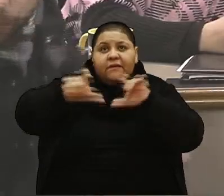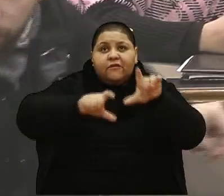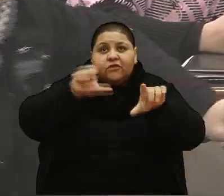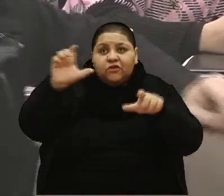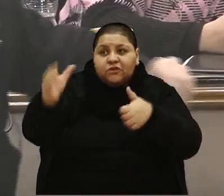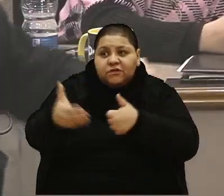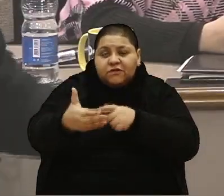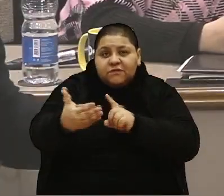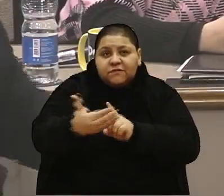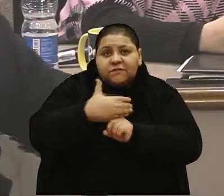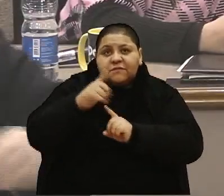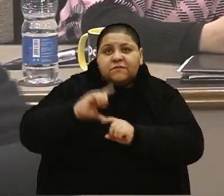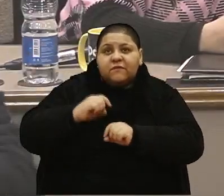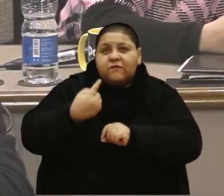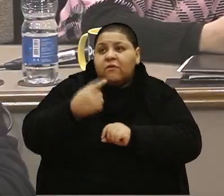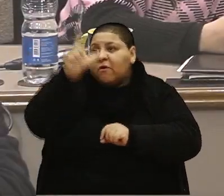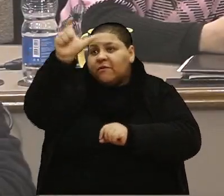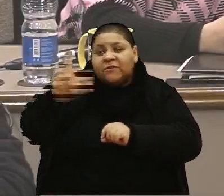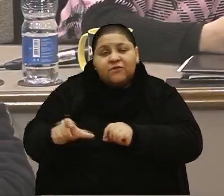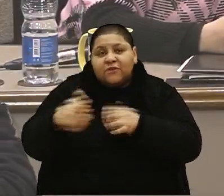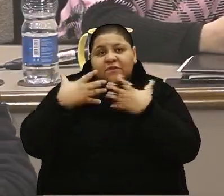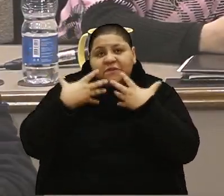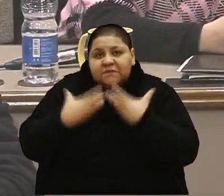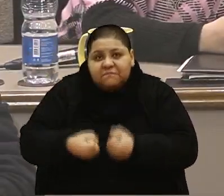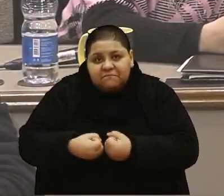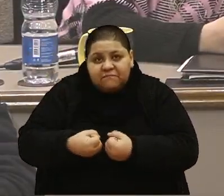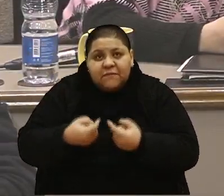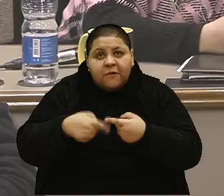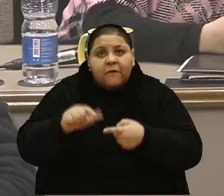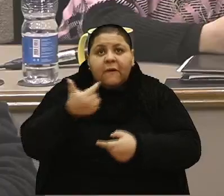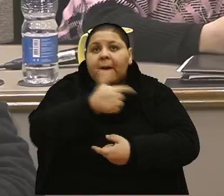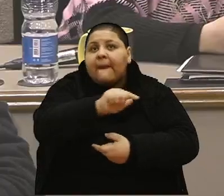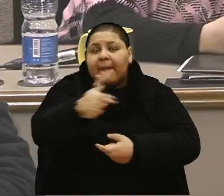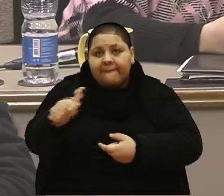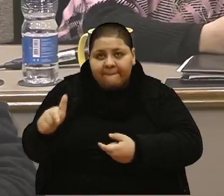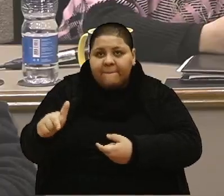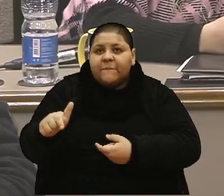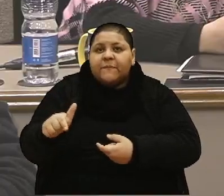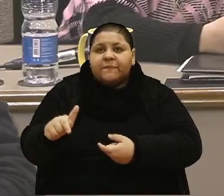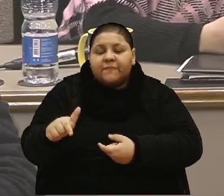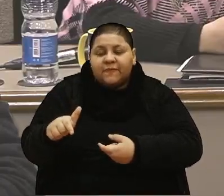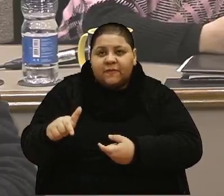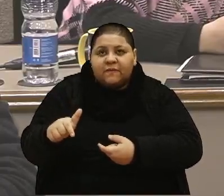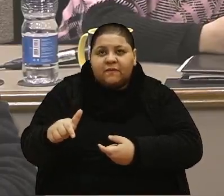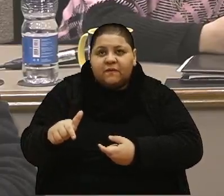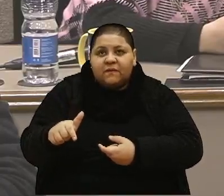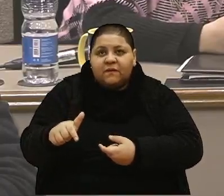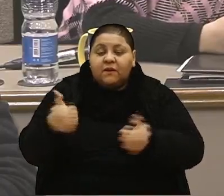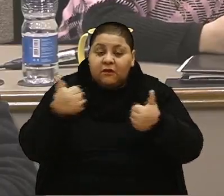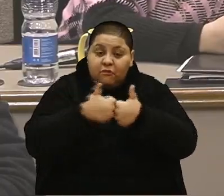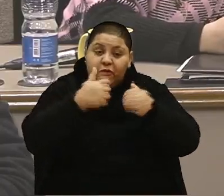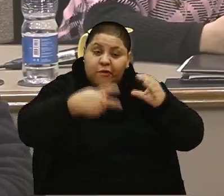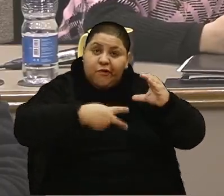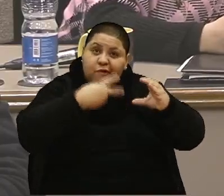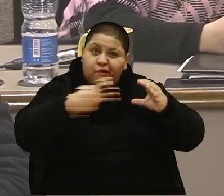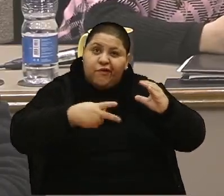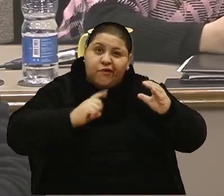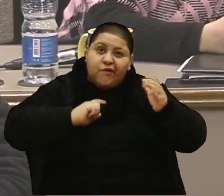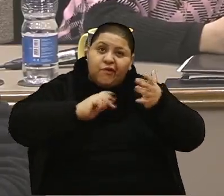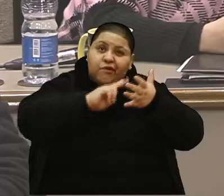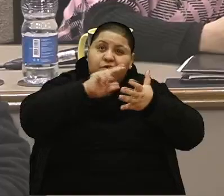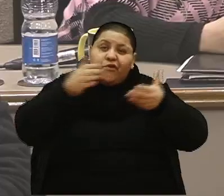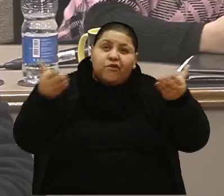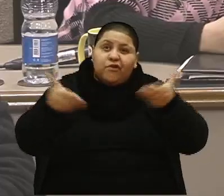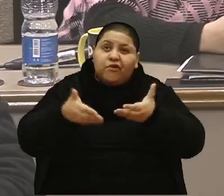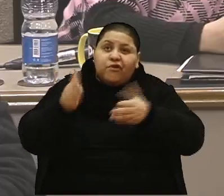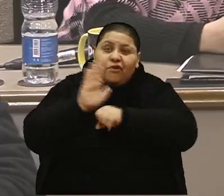acolhidas. Teve um cidadão que não aceitou o acolhimento, né? Mas outro que estava aqui na volta da Câmara de Vereadores, que por diversas vezes nós já